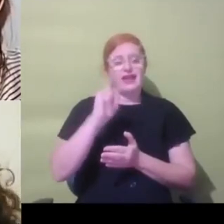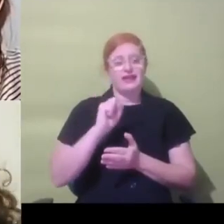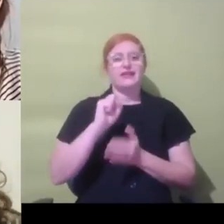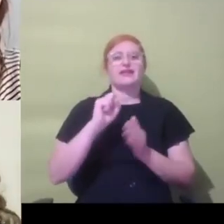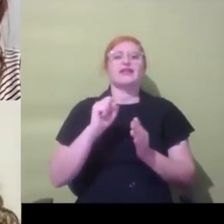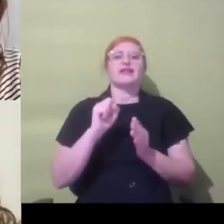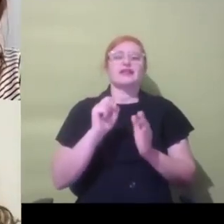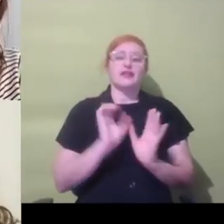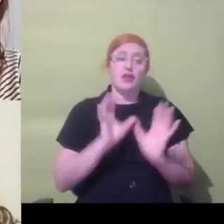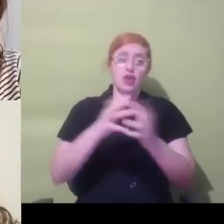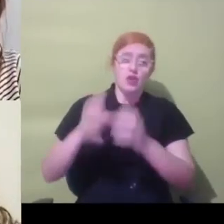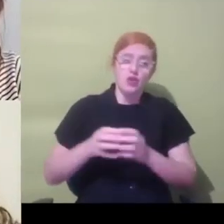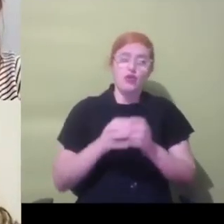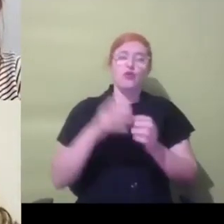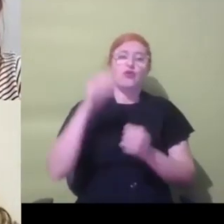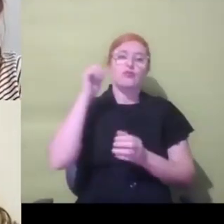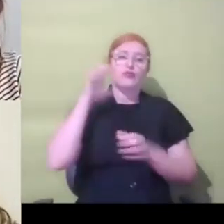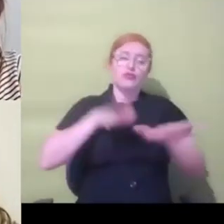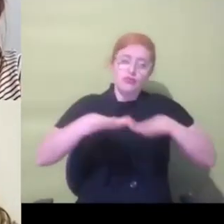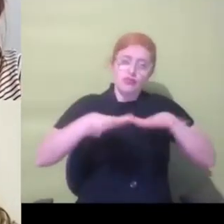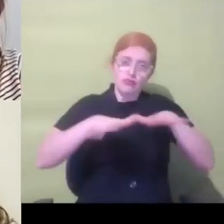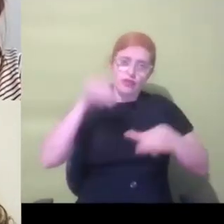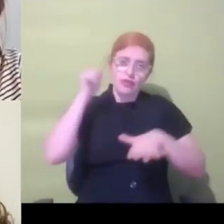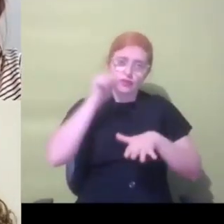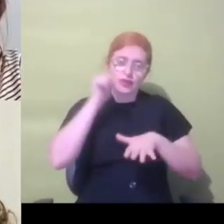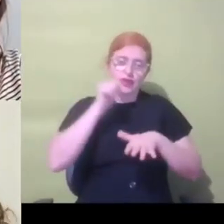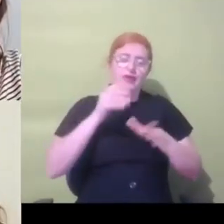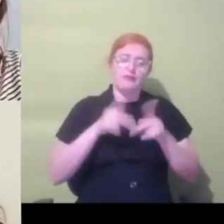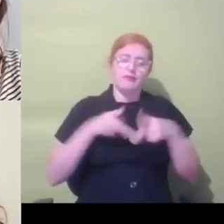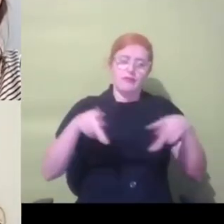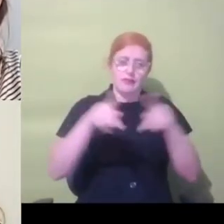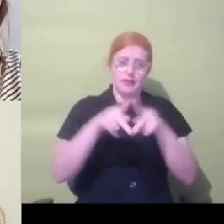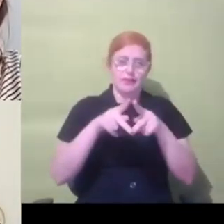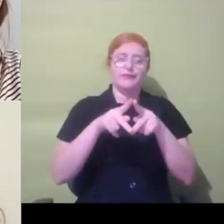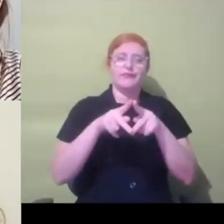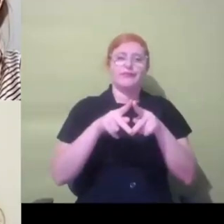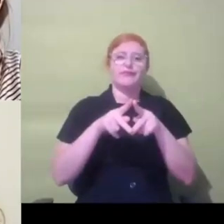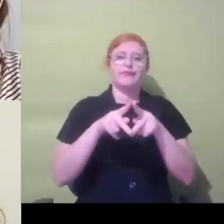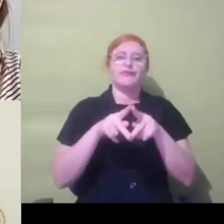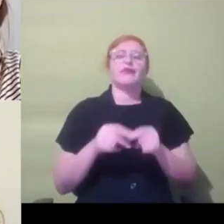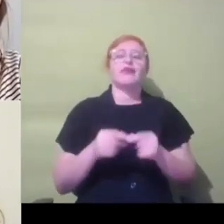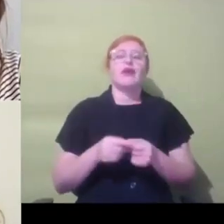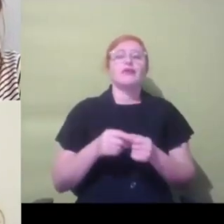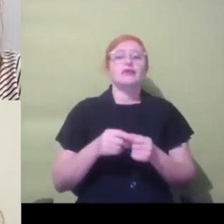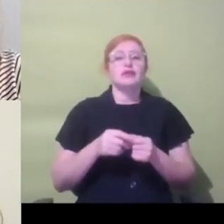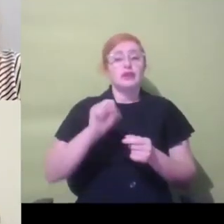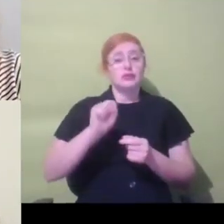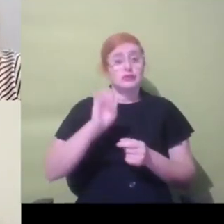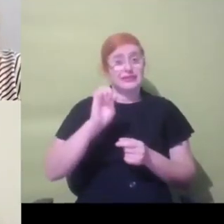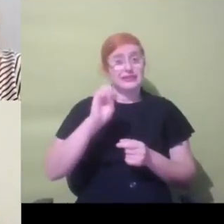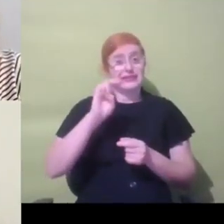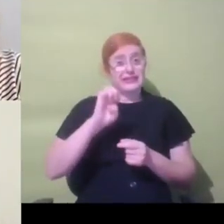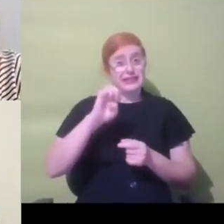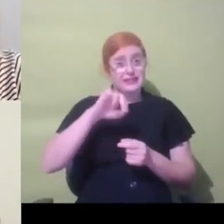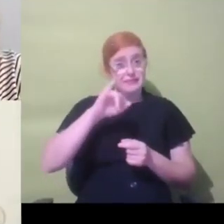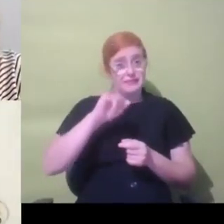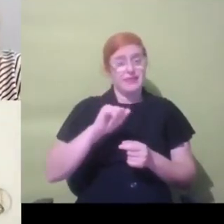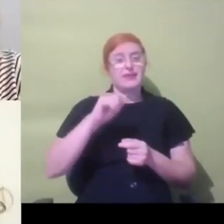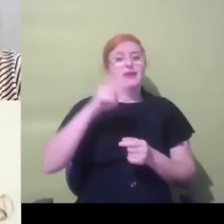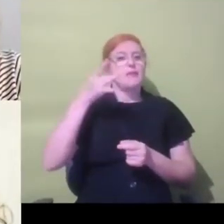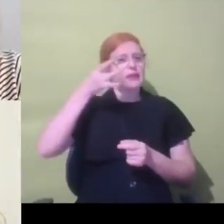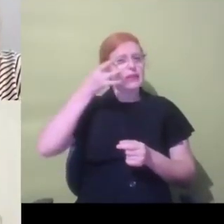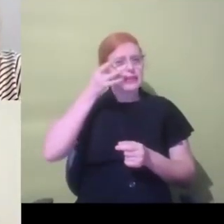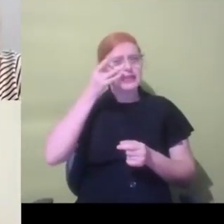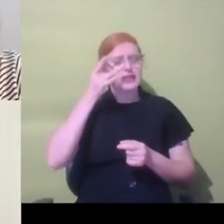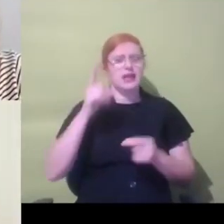populares. E aí, esse formato semipresencial que a gente começou a trabalhar é um formato que,